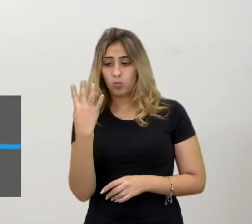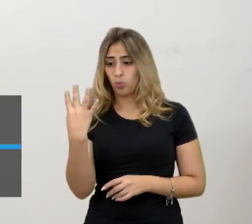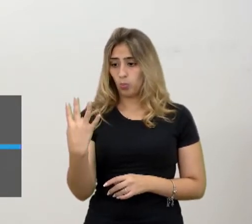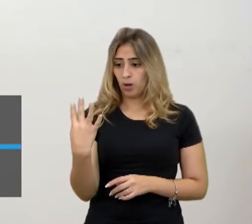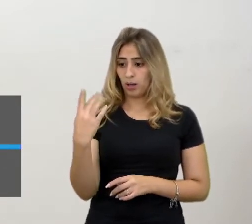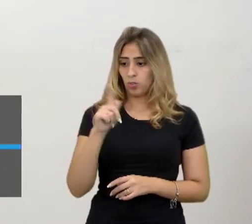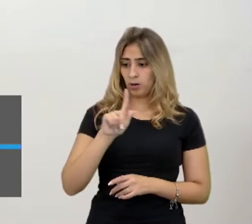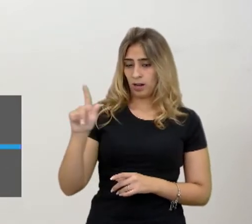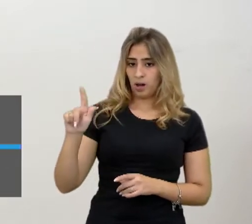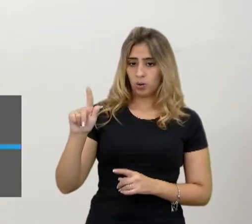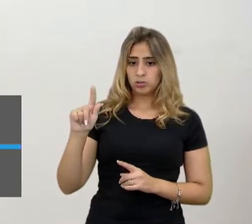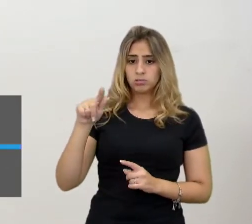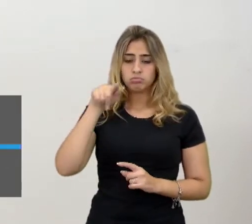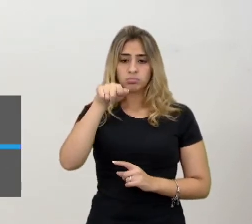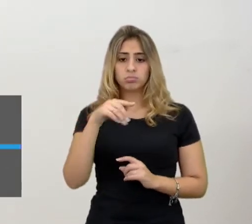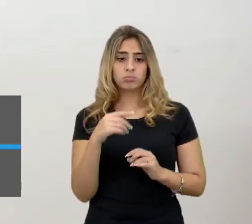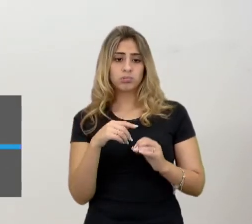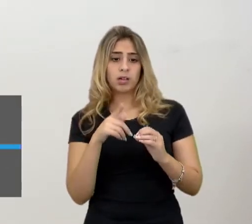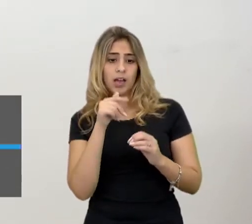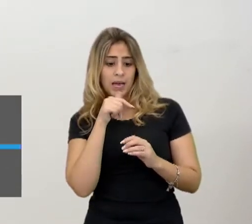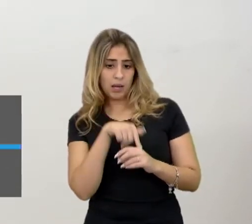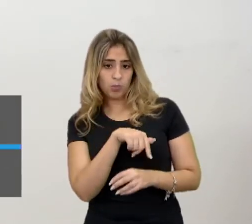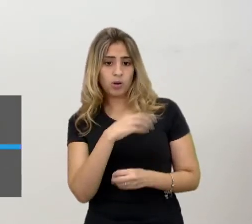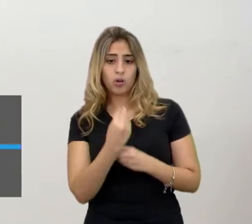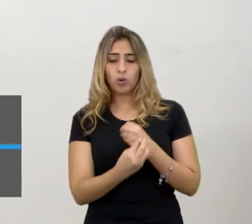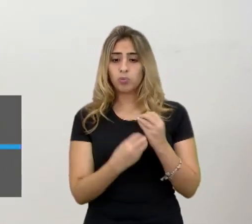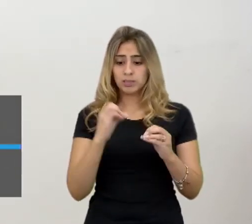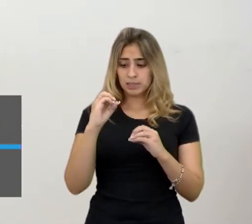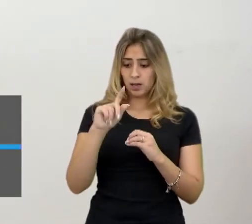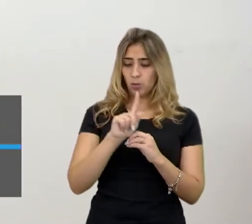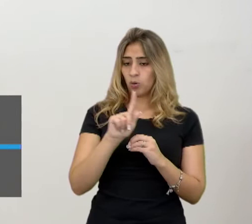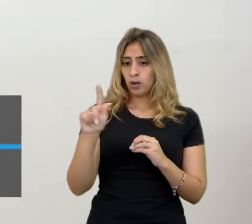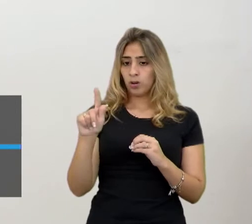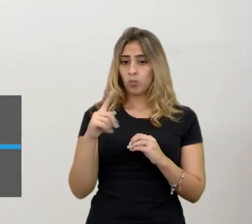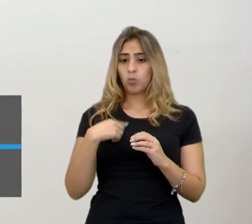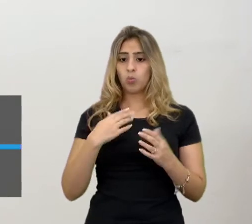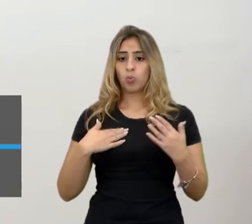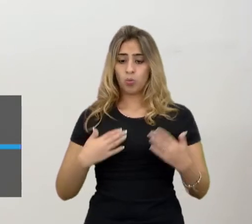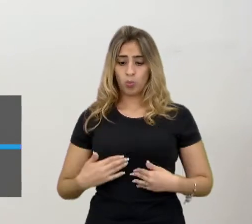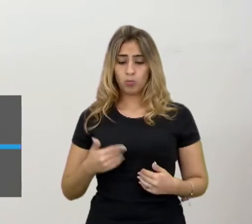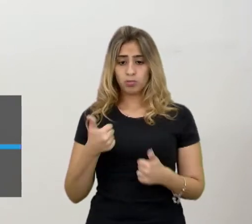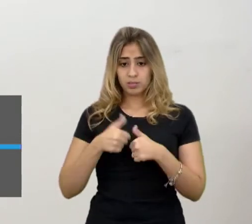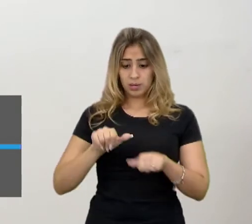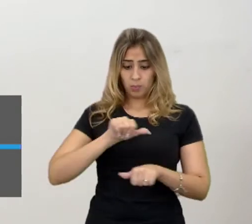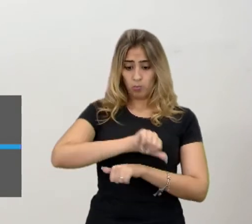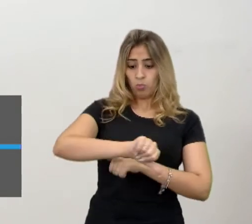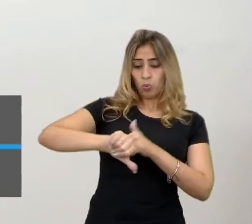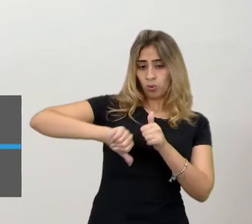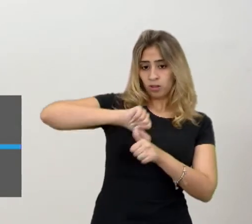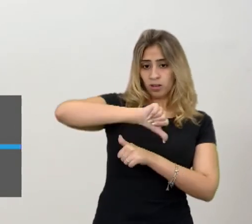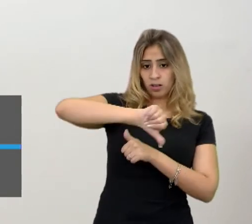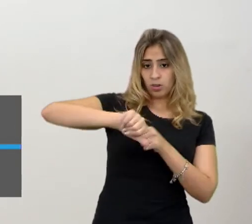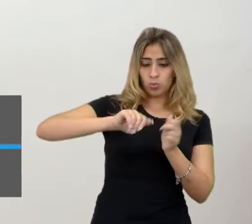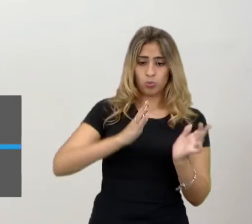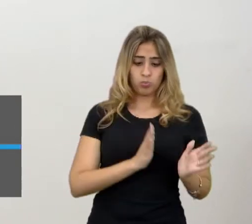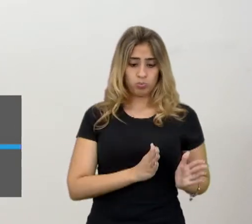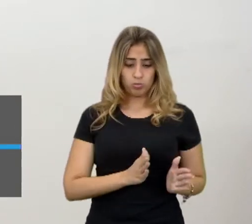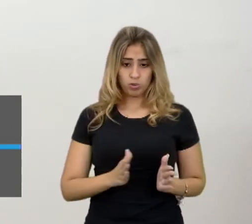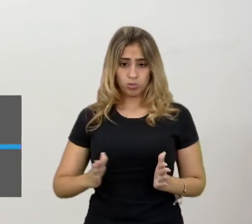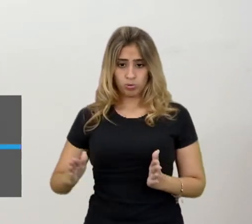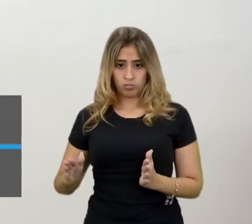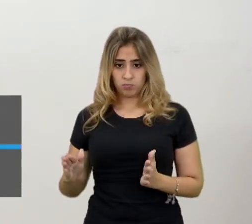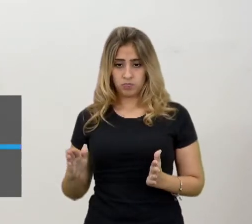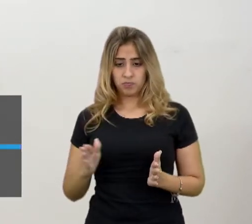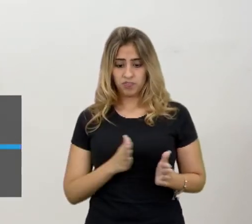graus Celsius, ele não tem variação. Então, quando um corpo está mudando de fase, né, mudando de estado